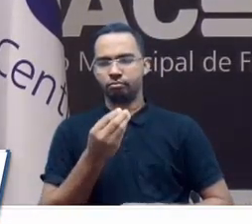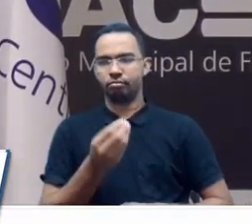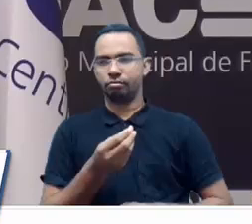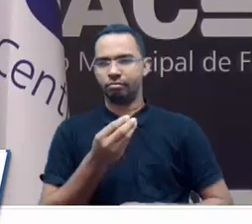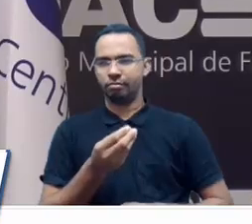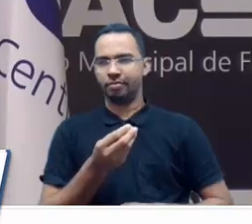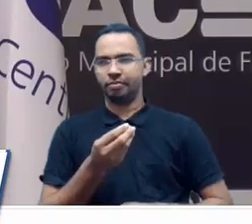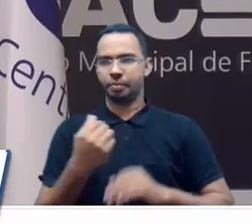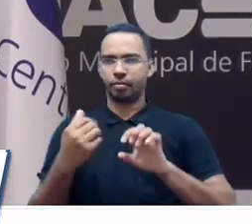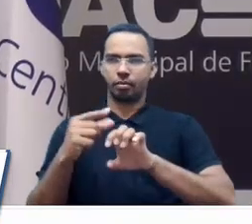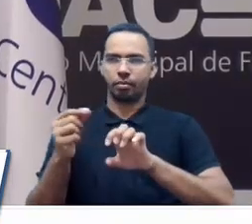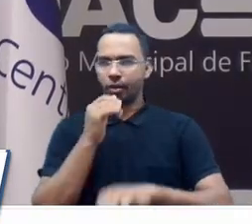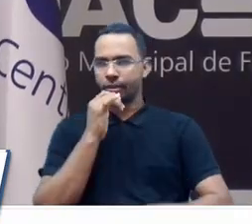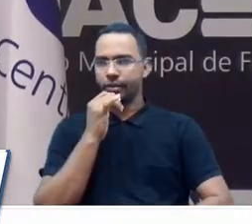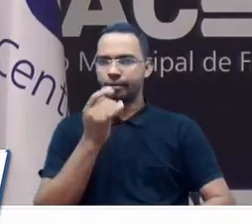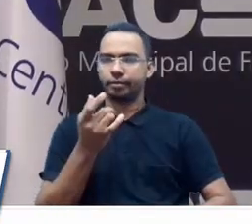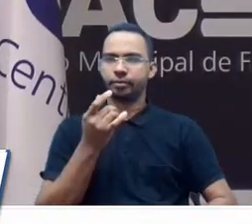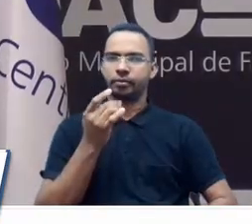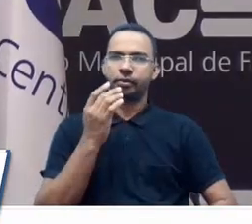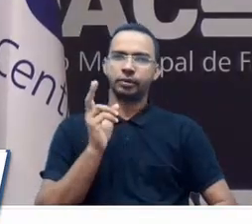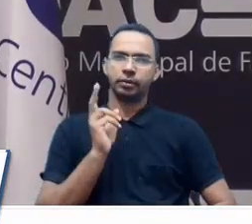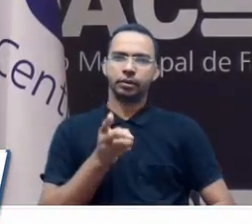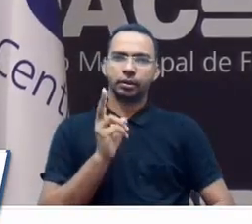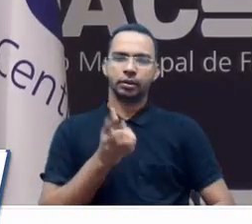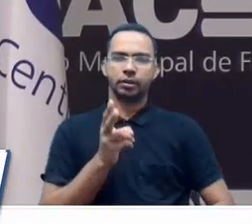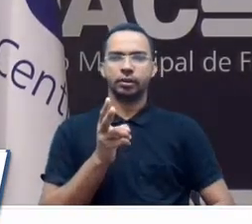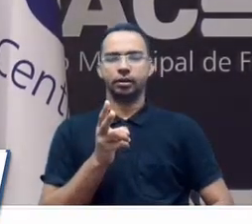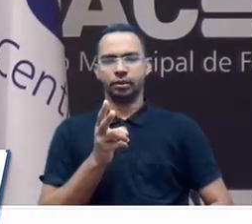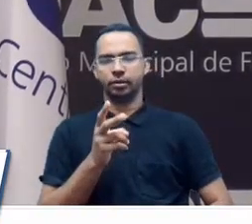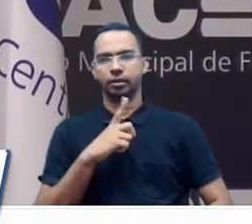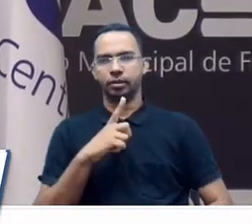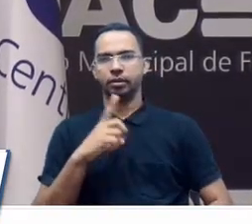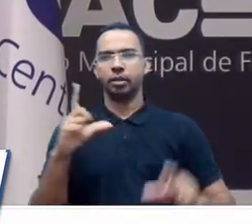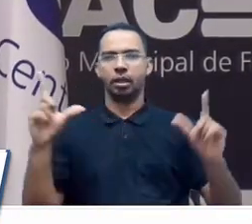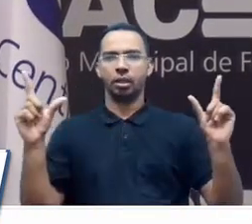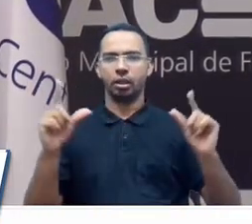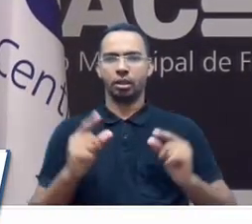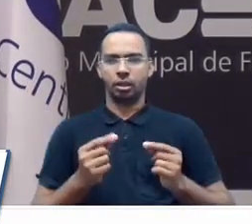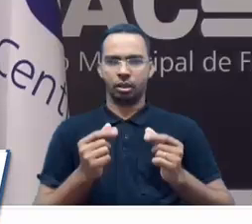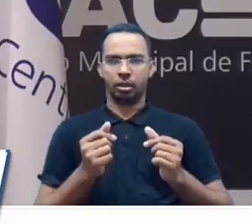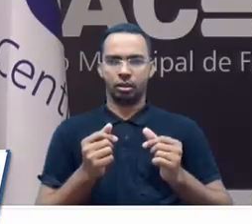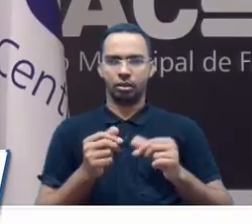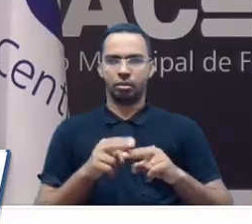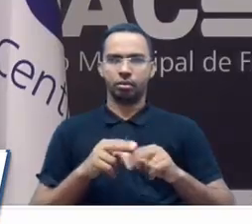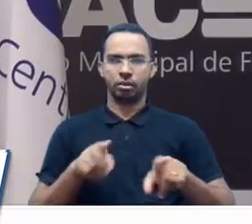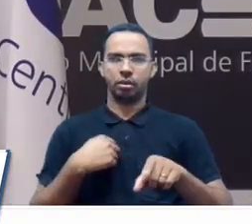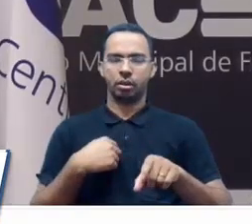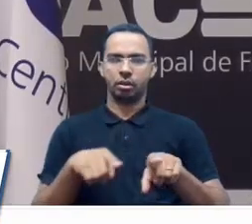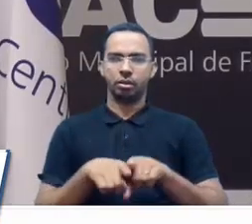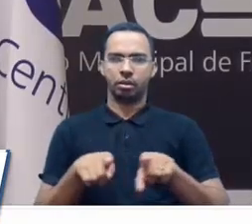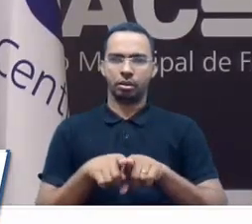empresarial, por exemplo, a gente sempre tenta reduzir gastos. É por isso que eu também sou